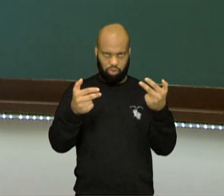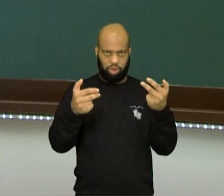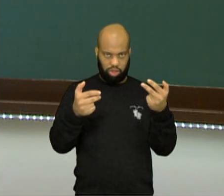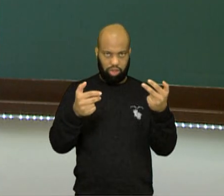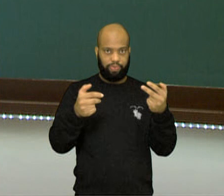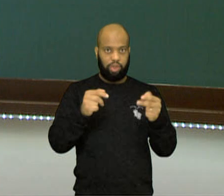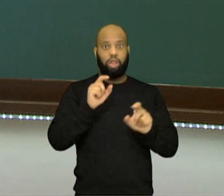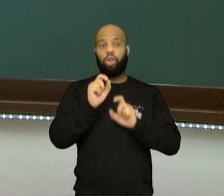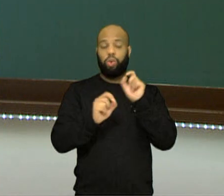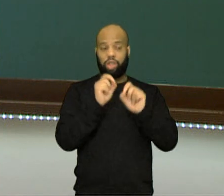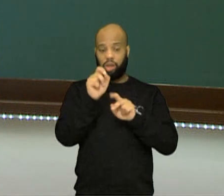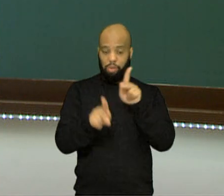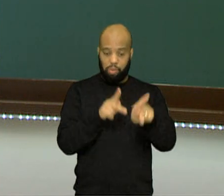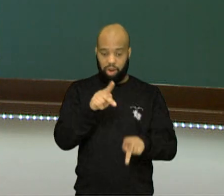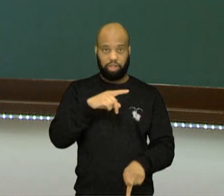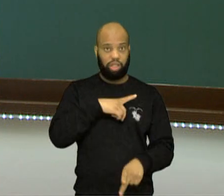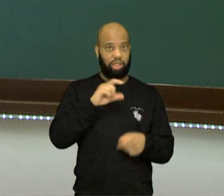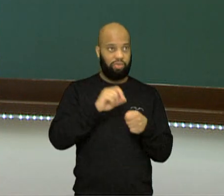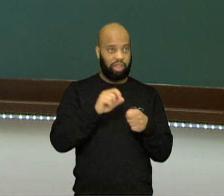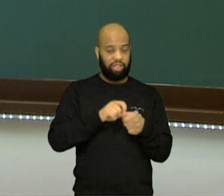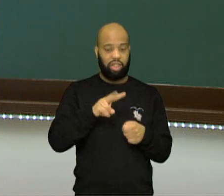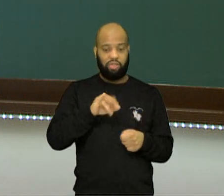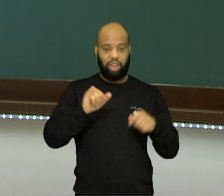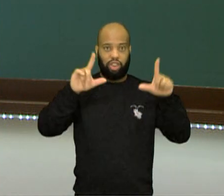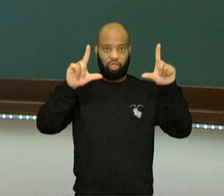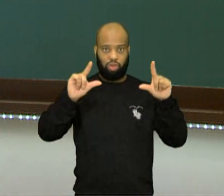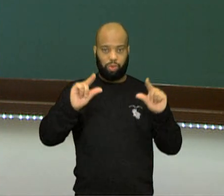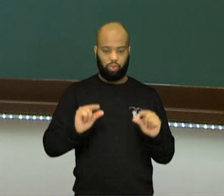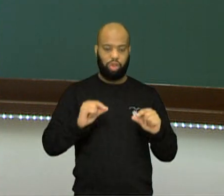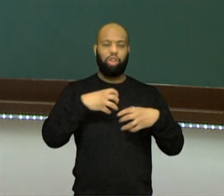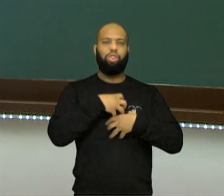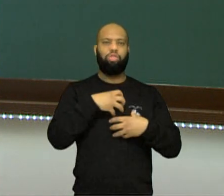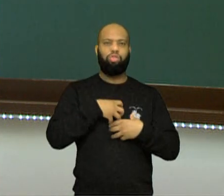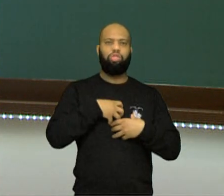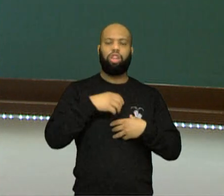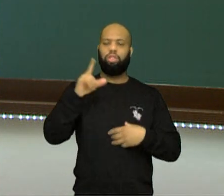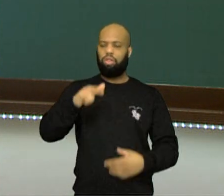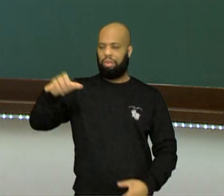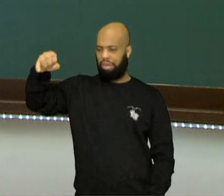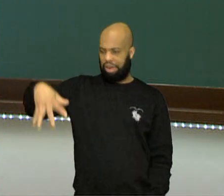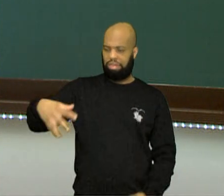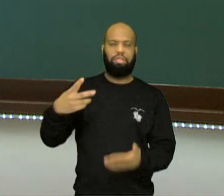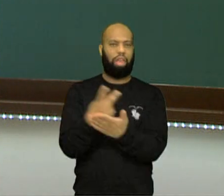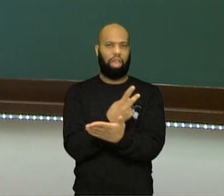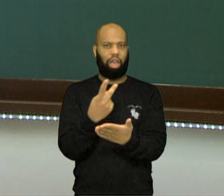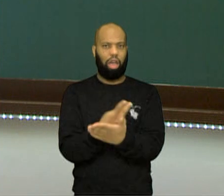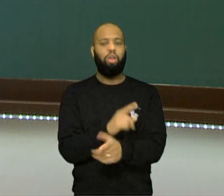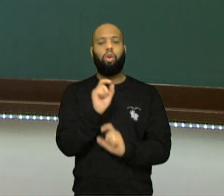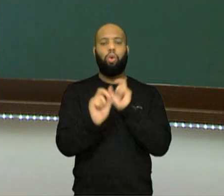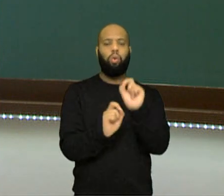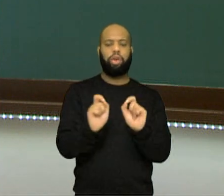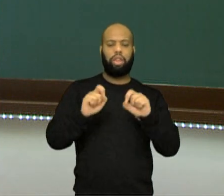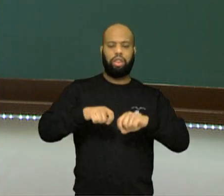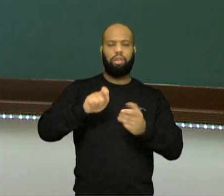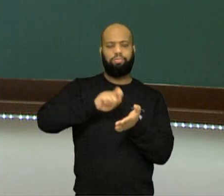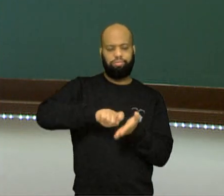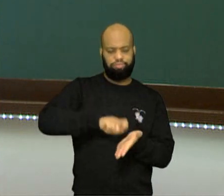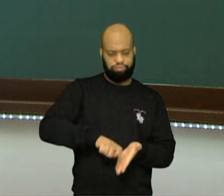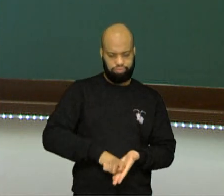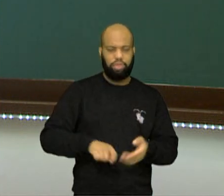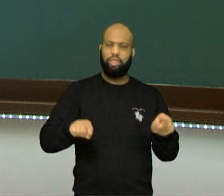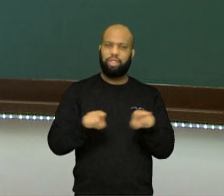deve considerar para diminuir o descarte incorreto do lixo. Então pensando nesse sentido, o que poderíamos ter anotado